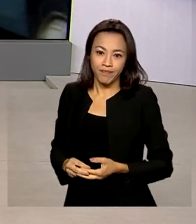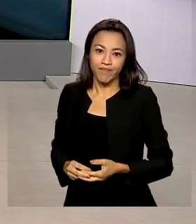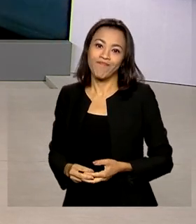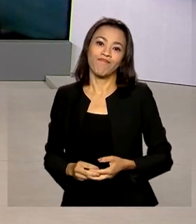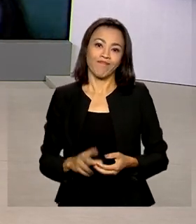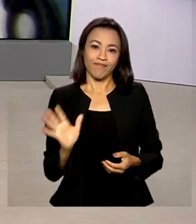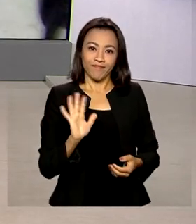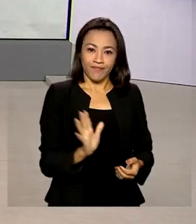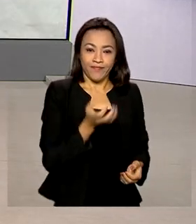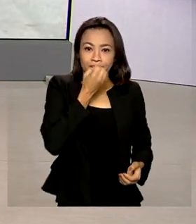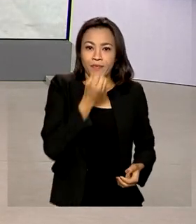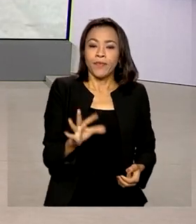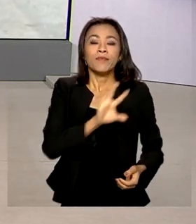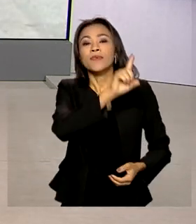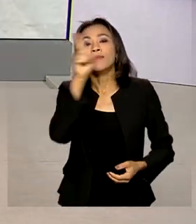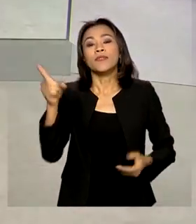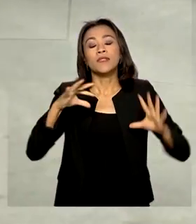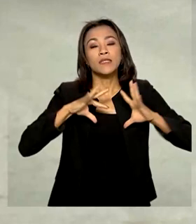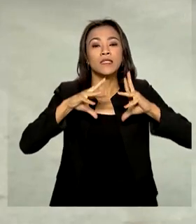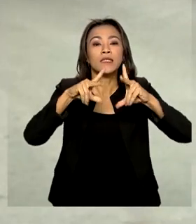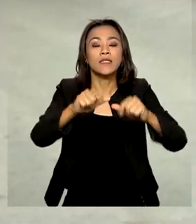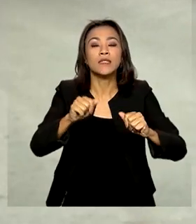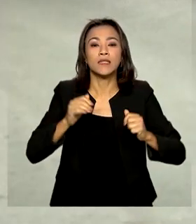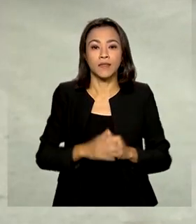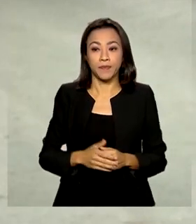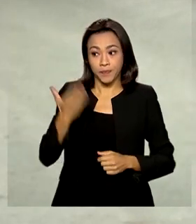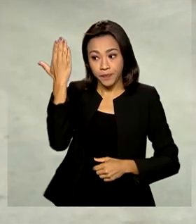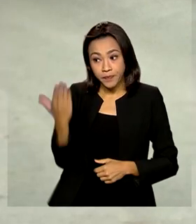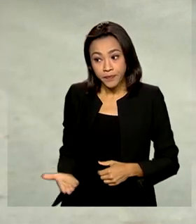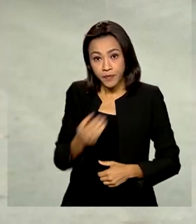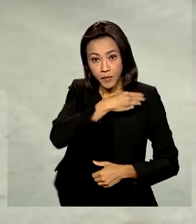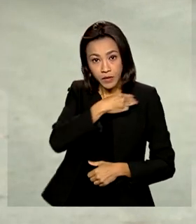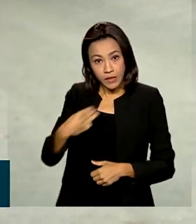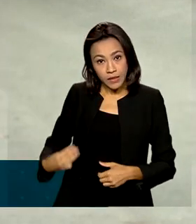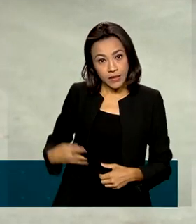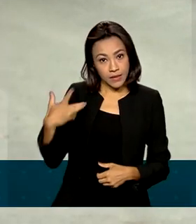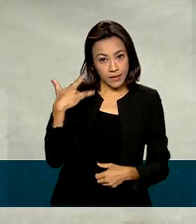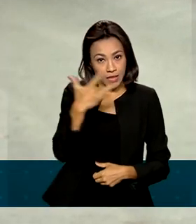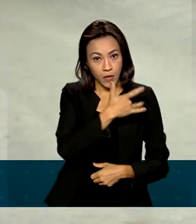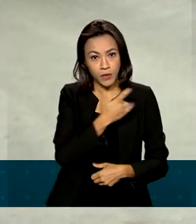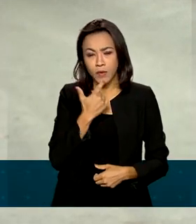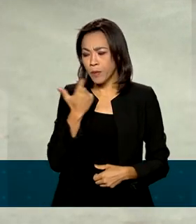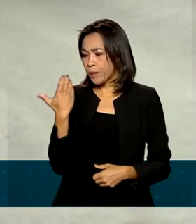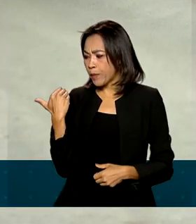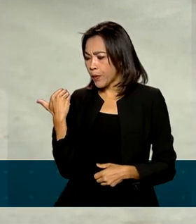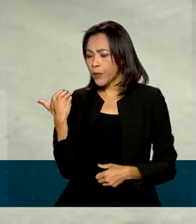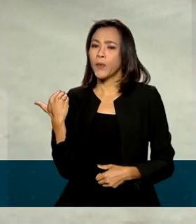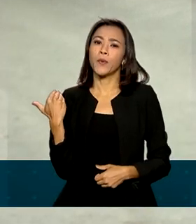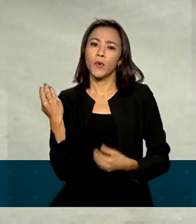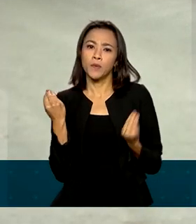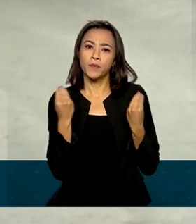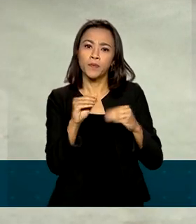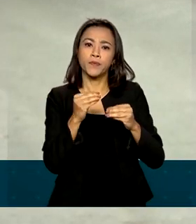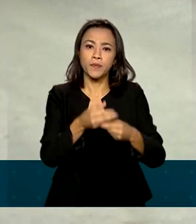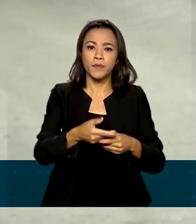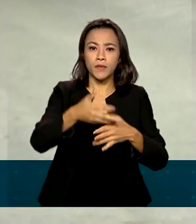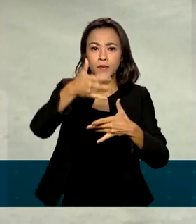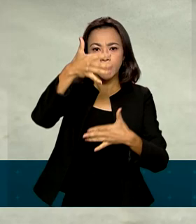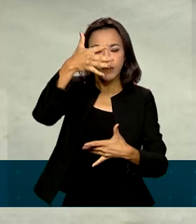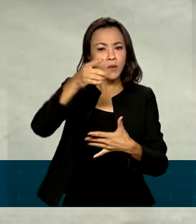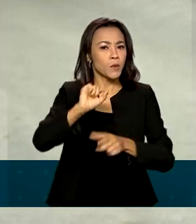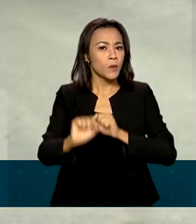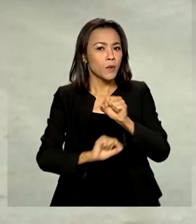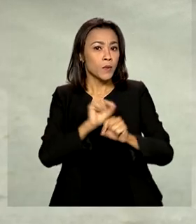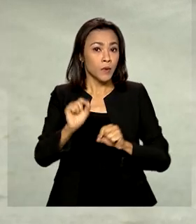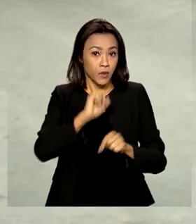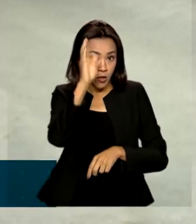Oi, Renata, bom dia a todos. O ministro da Saúde, Marcelo Queiroga, informou há pouco, por meio das redes sociais, que o Brasil vai receber,